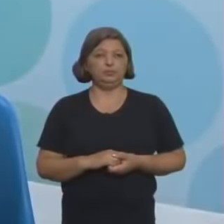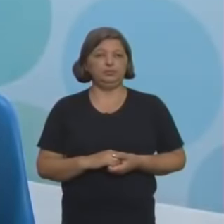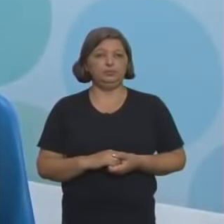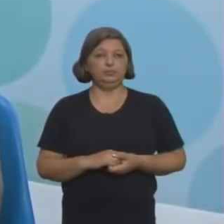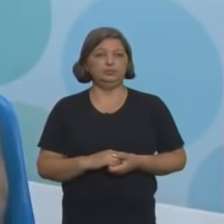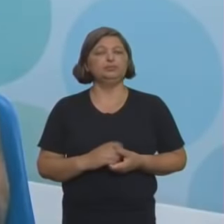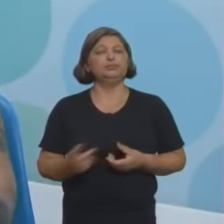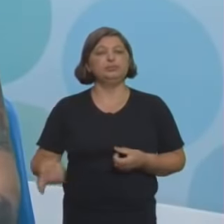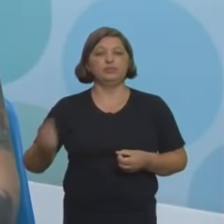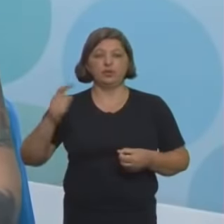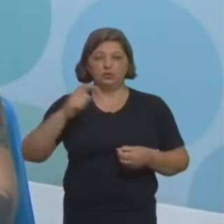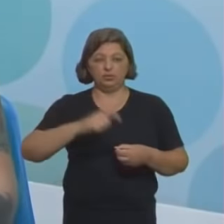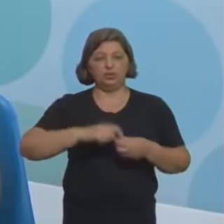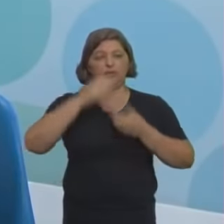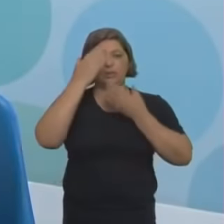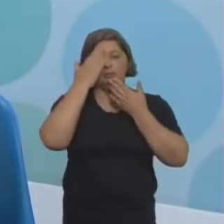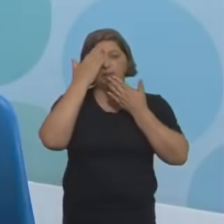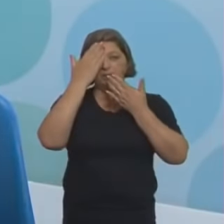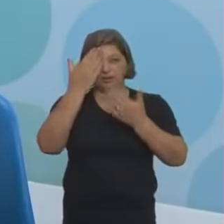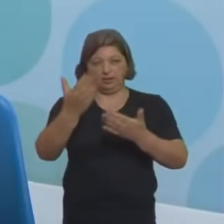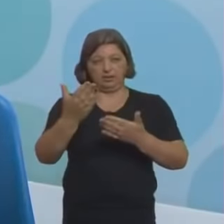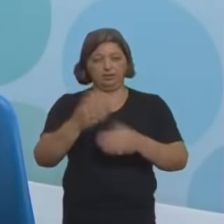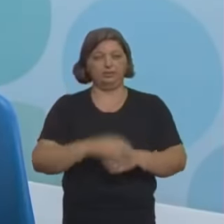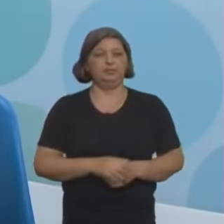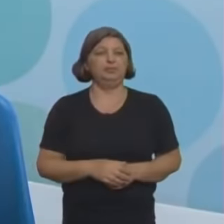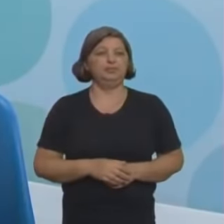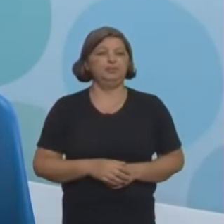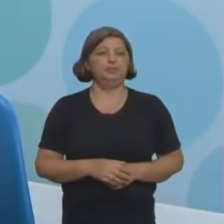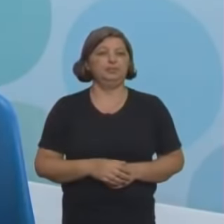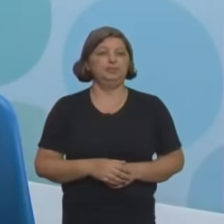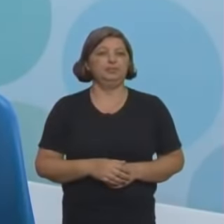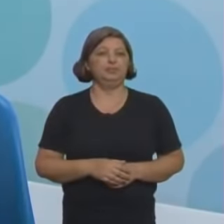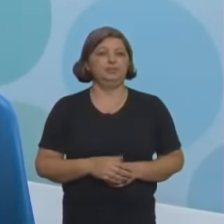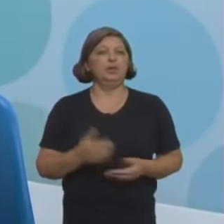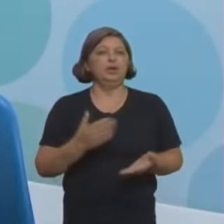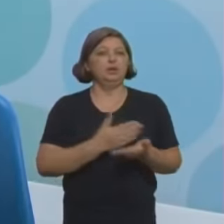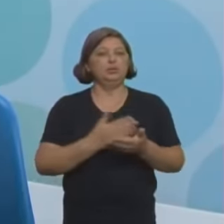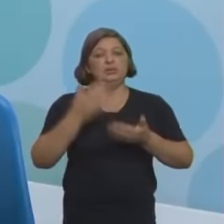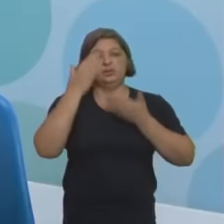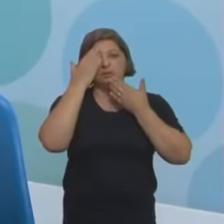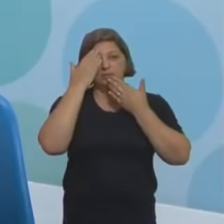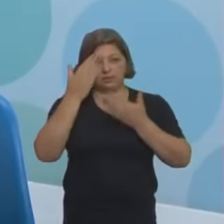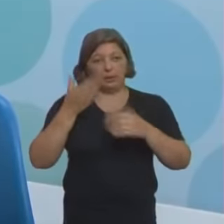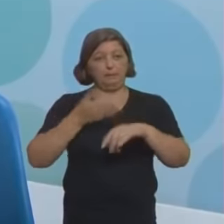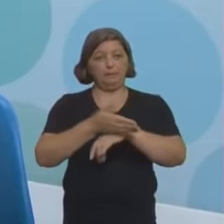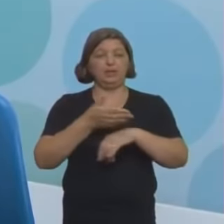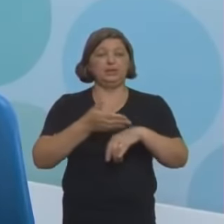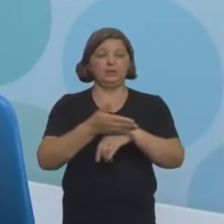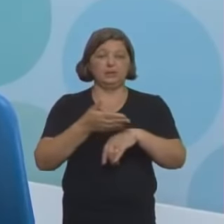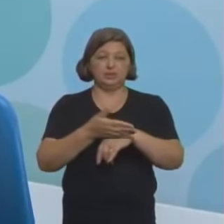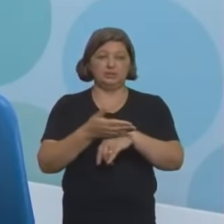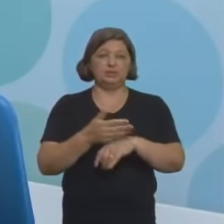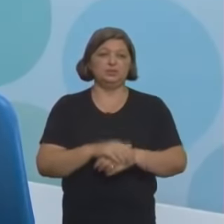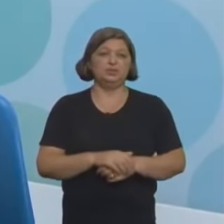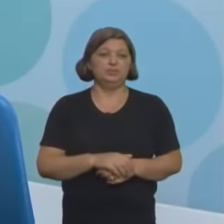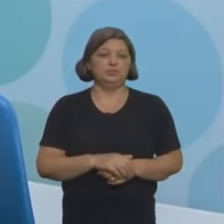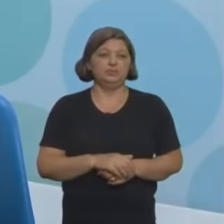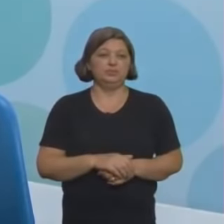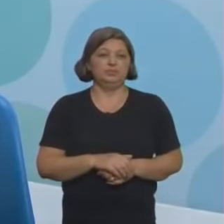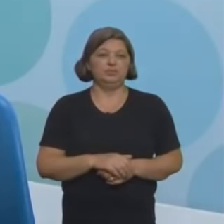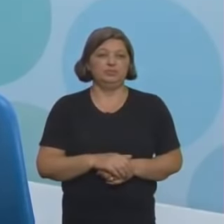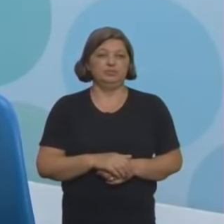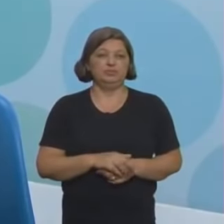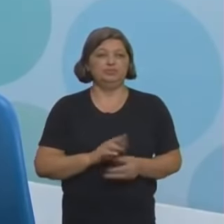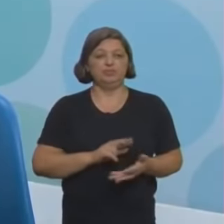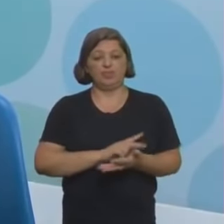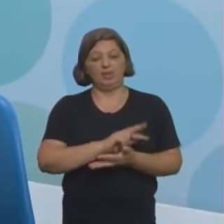Estamos de volta, muito obrigada. Já vou começar agradecendo aí a participação de muitos e